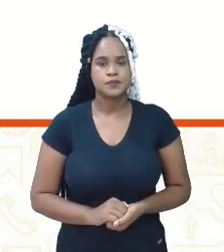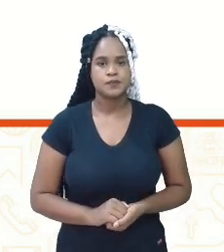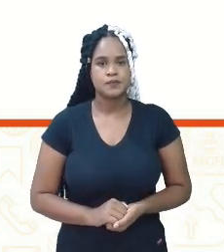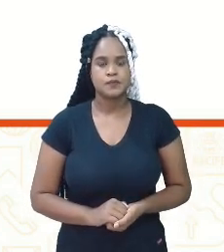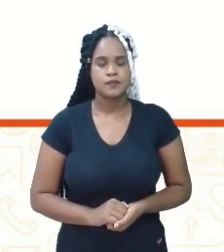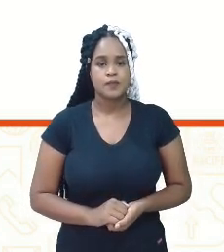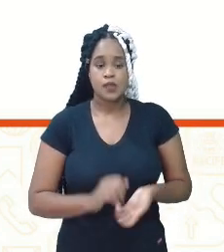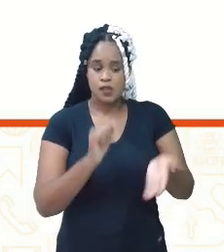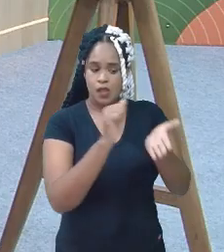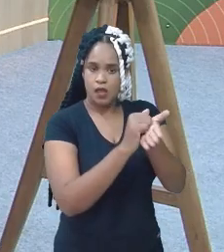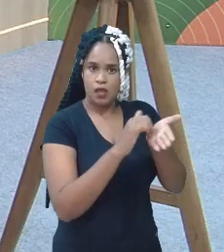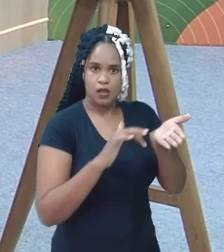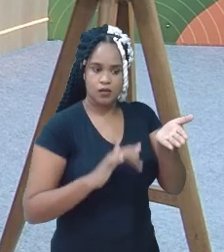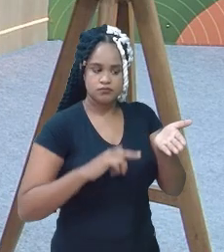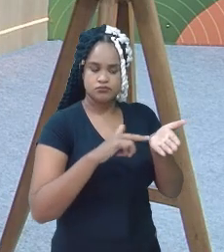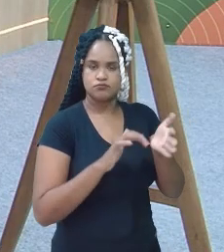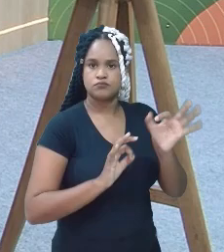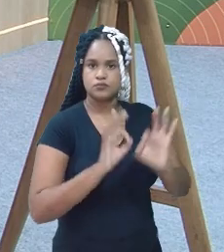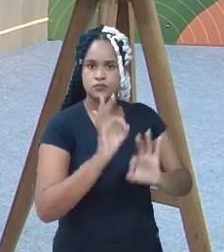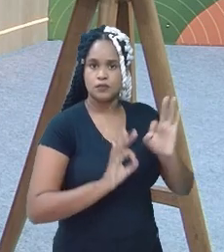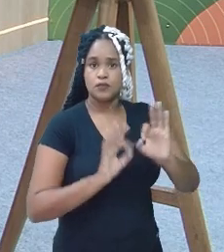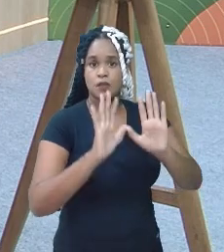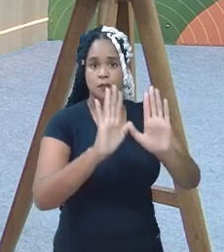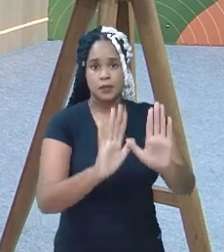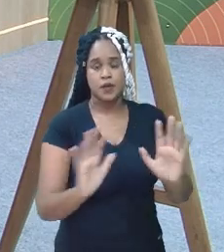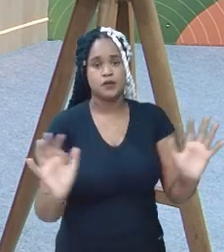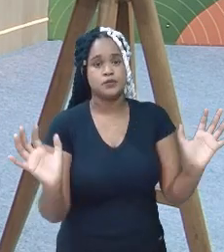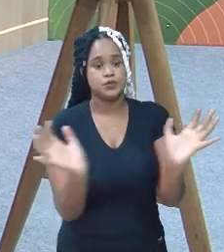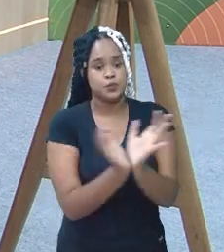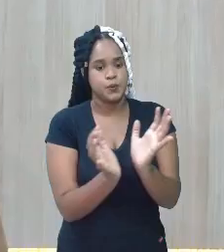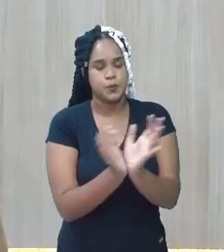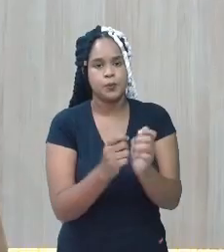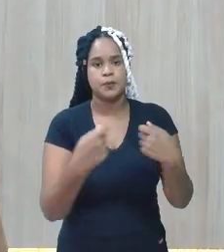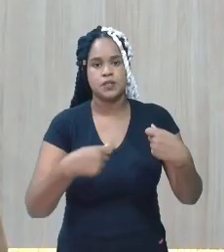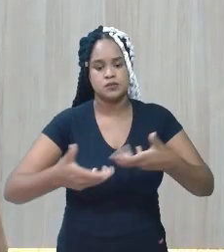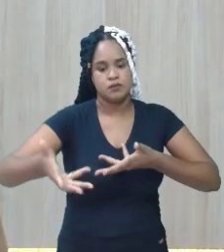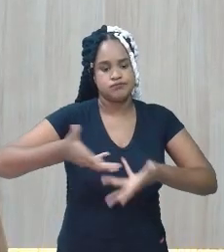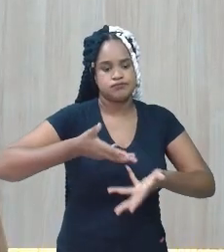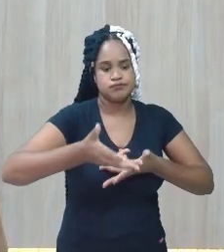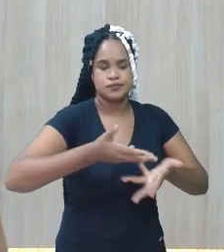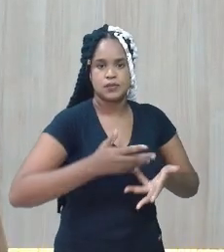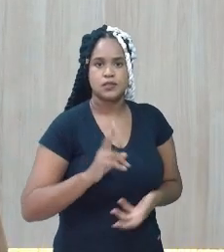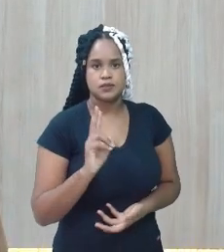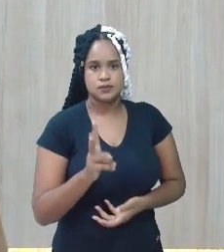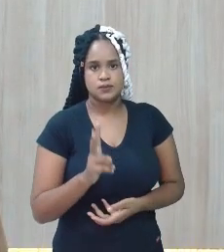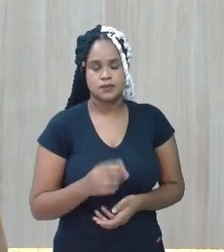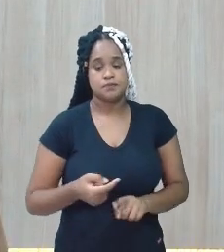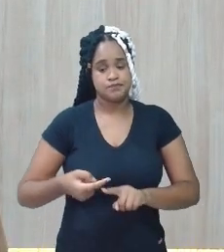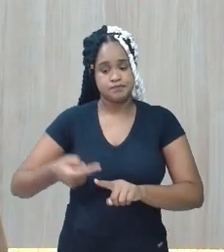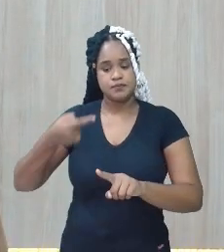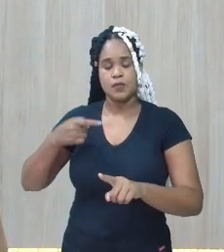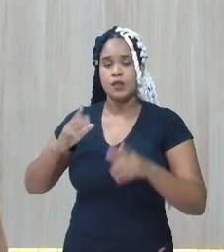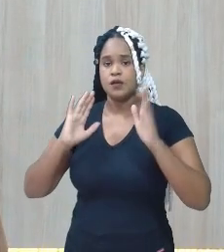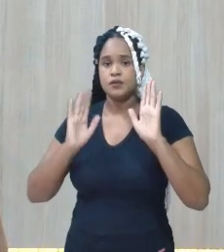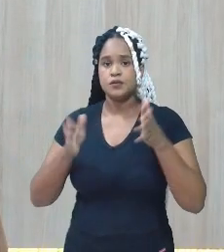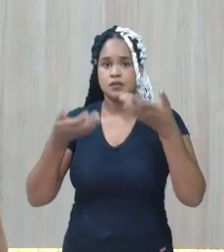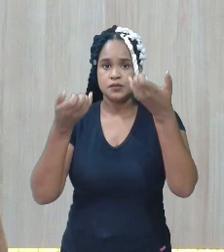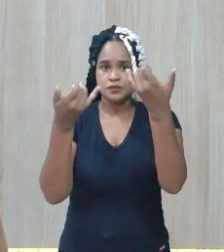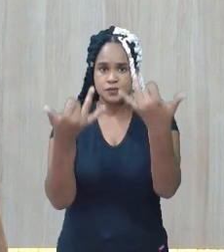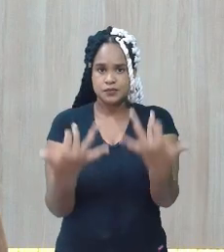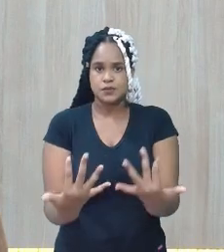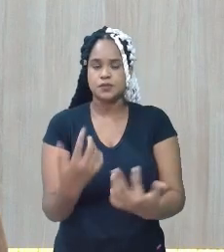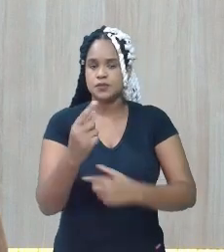construa atividades que eles trabalhem em grupo. Como a gente falou no dia anterior, no nosso